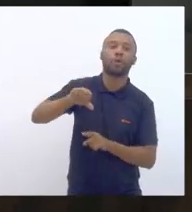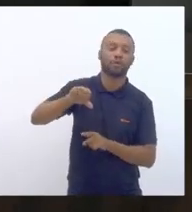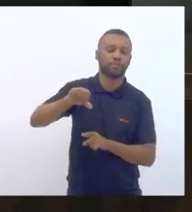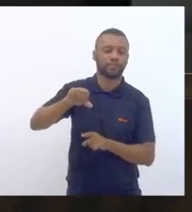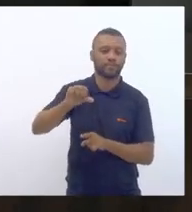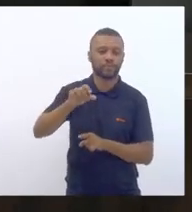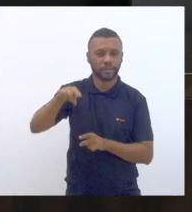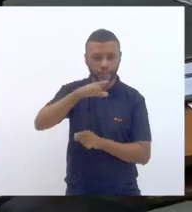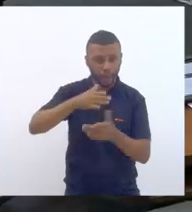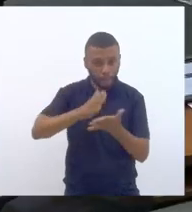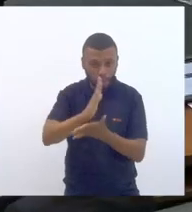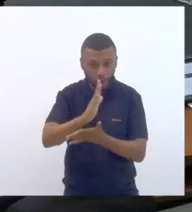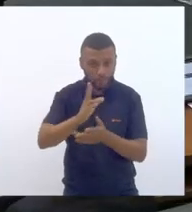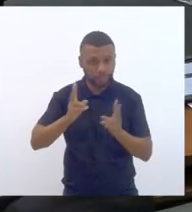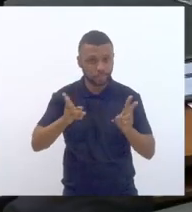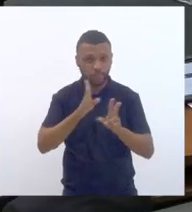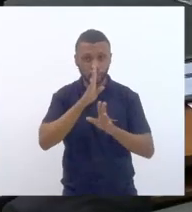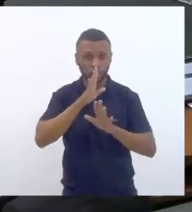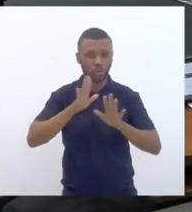Senhores que aprovam, permaneçam como estão.